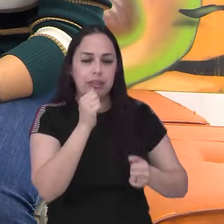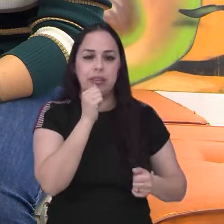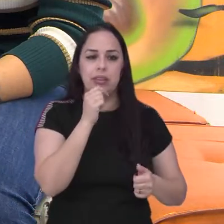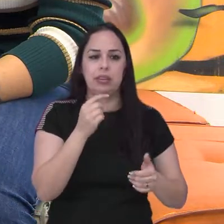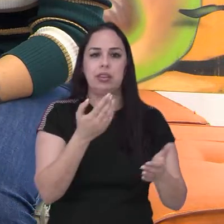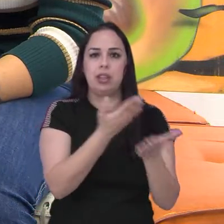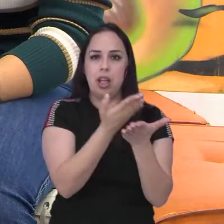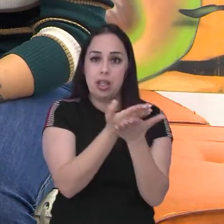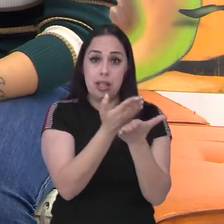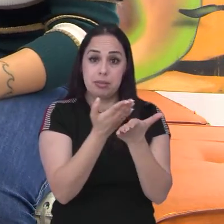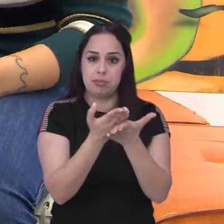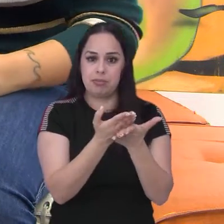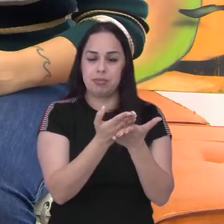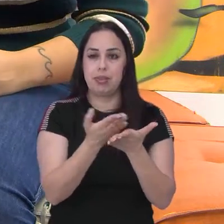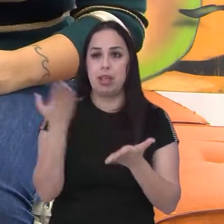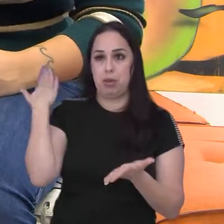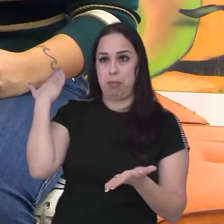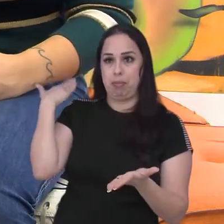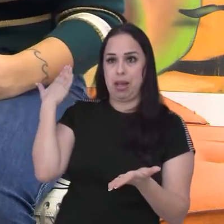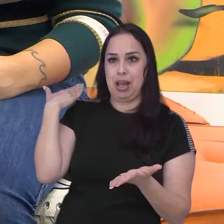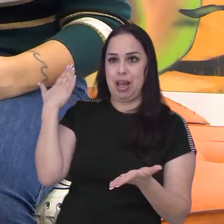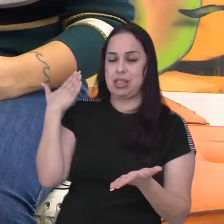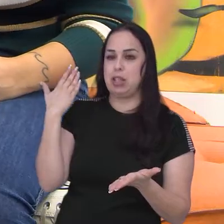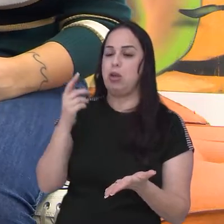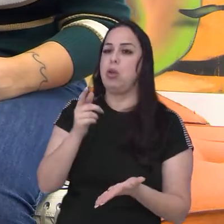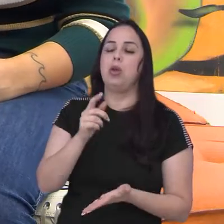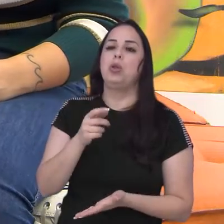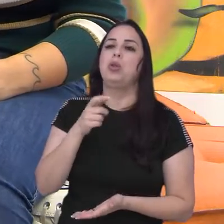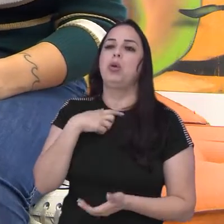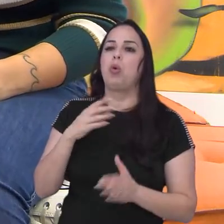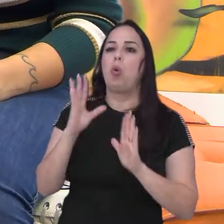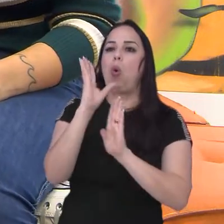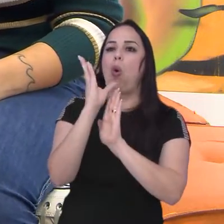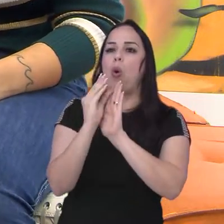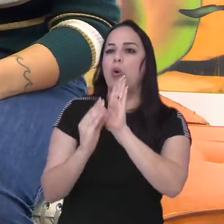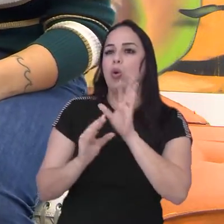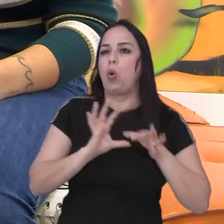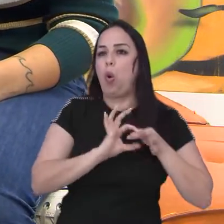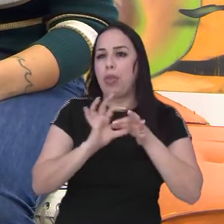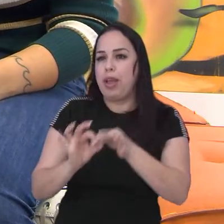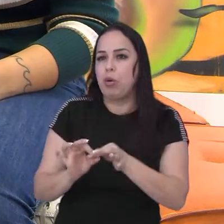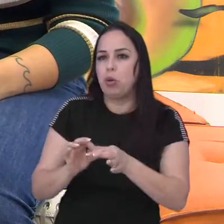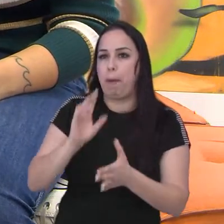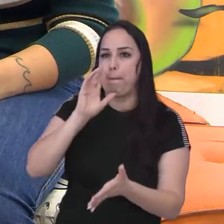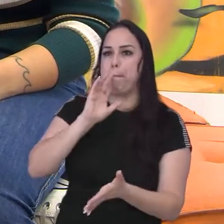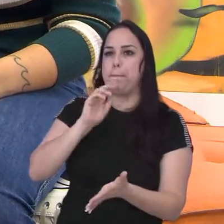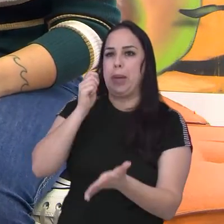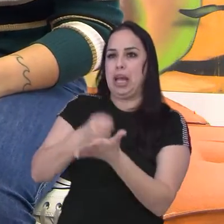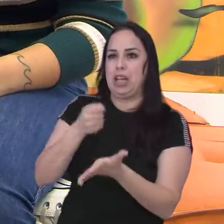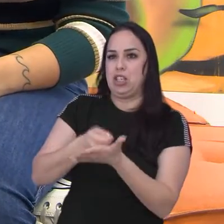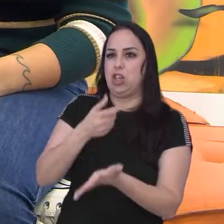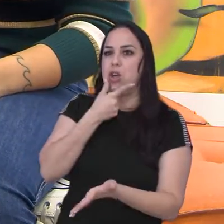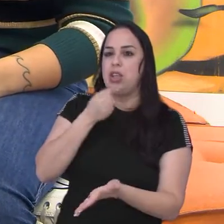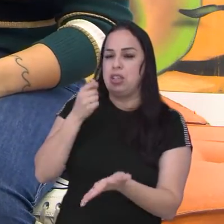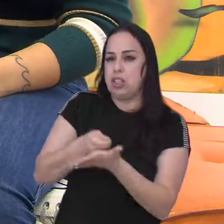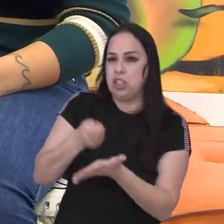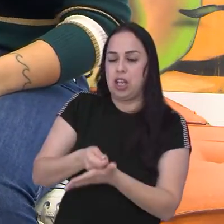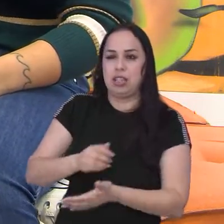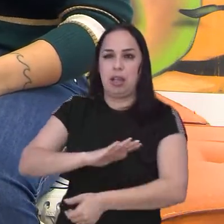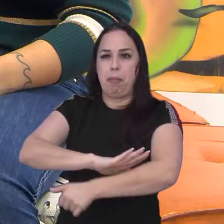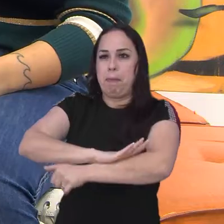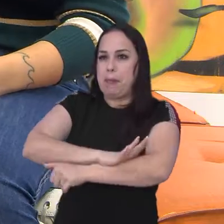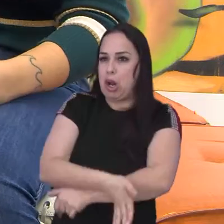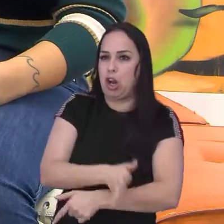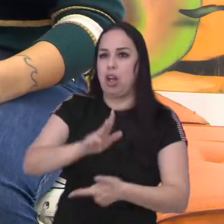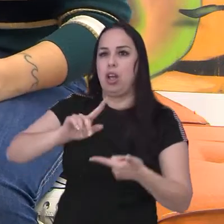do MC, tanto que desde a primeira edição era proibido rimas com conteúdo machista, racista, homofóbico, né? Eu ia chegar aí, como que foi